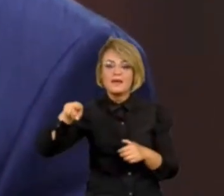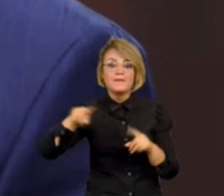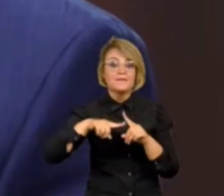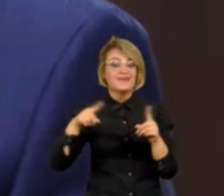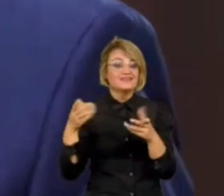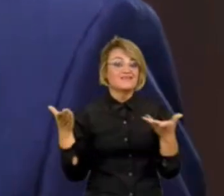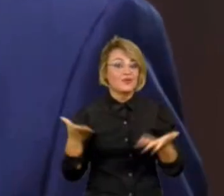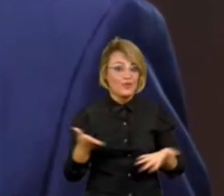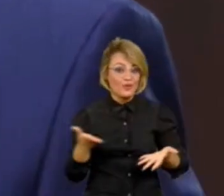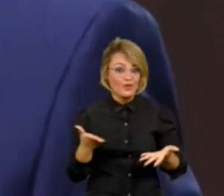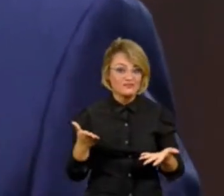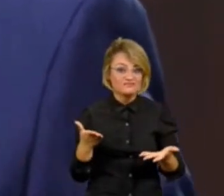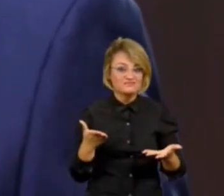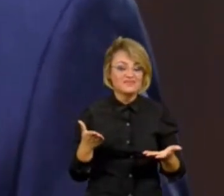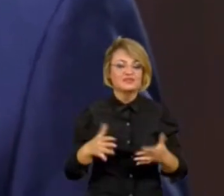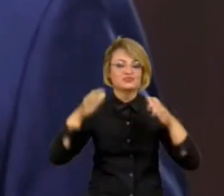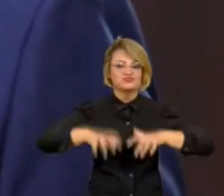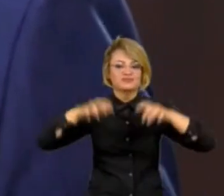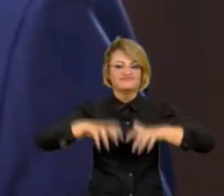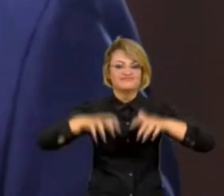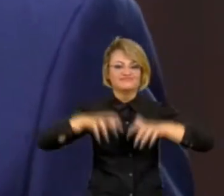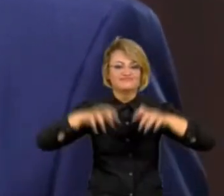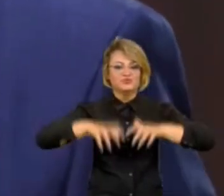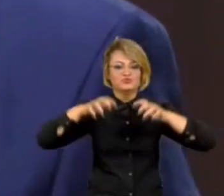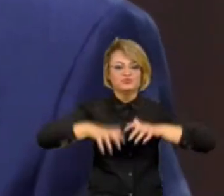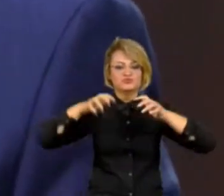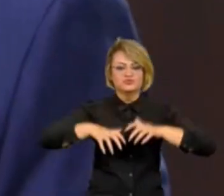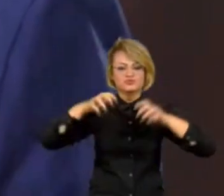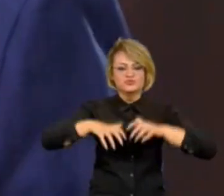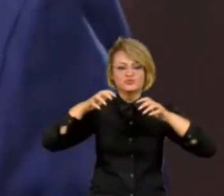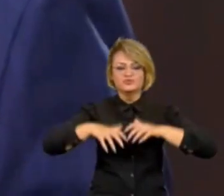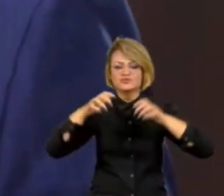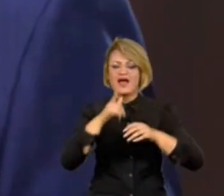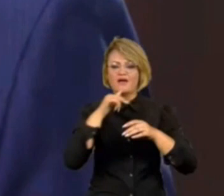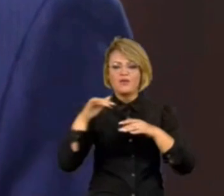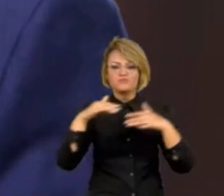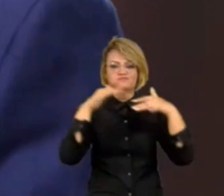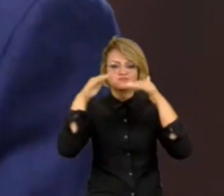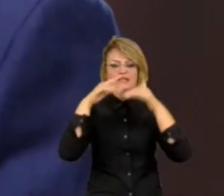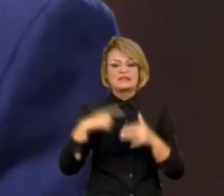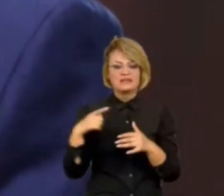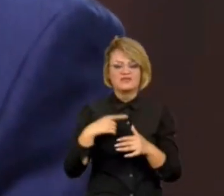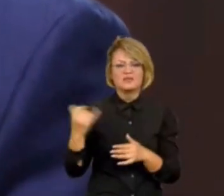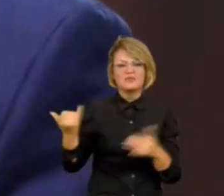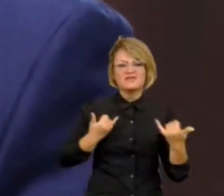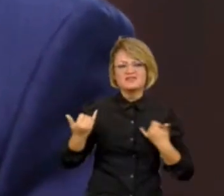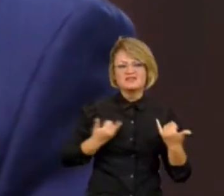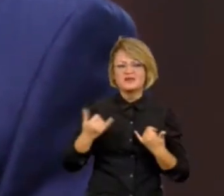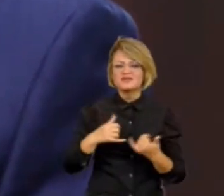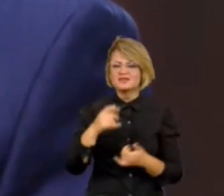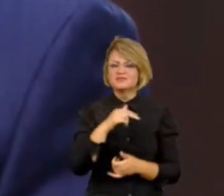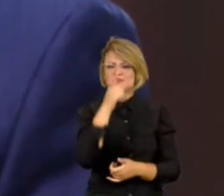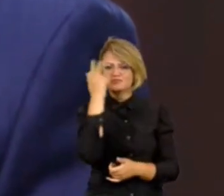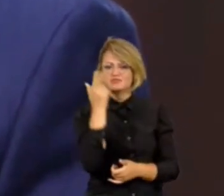de chuva. Choveu muito em algumas regiões, tem alagamento. Pelo que eu vi, tem 4 mortos já. E eu queria